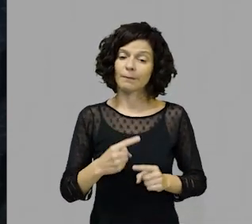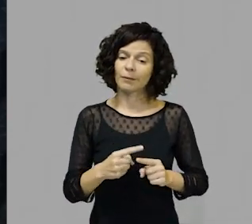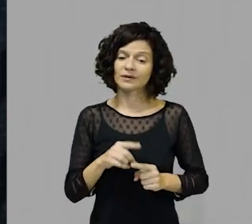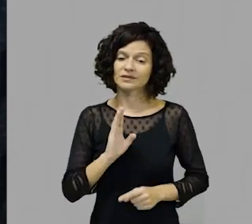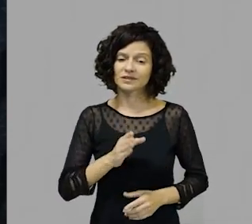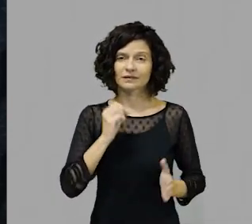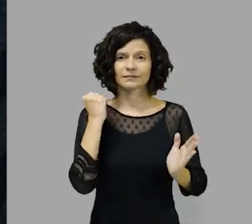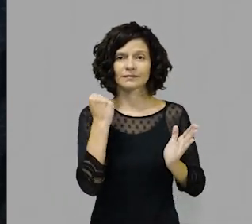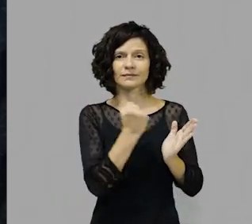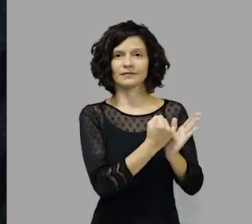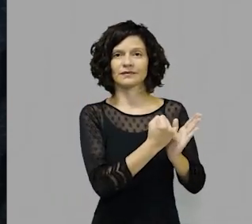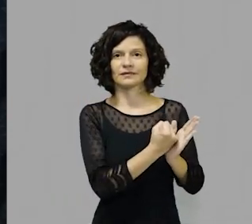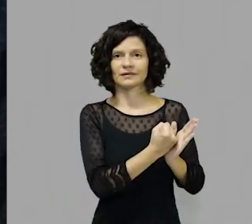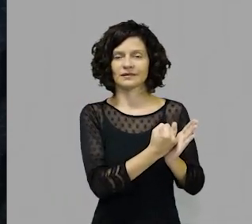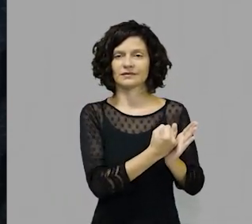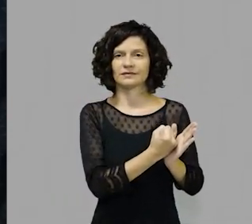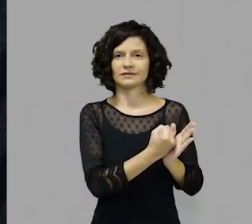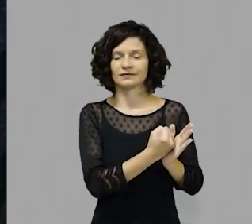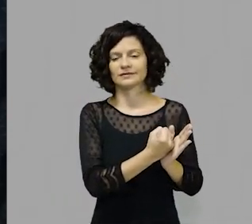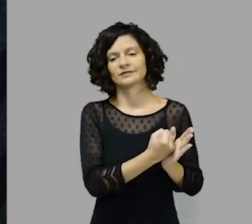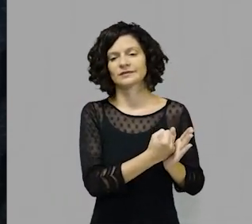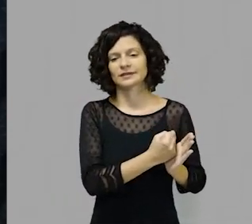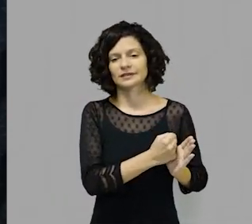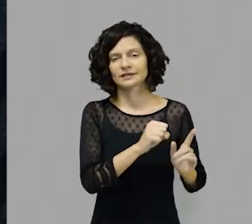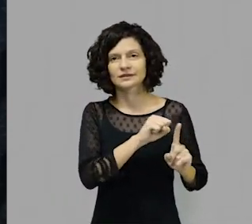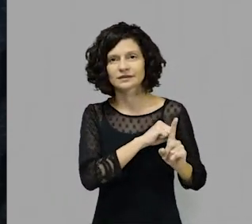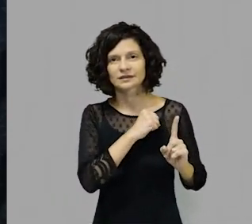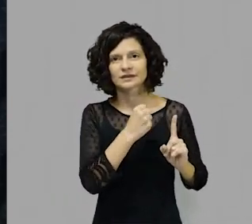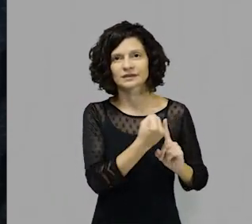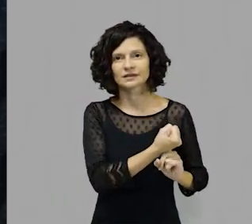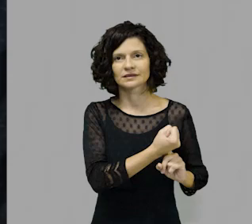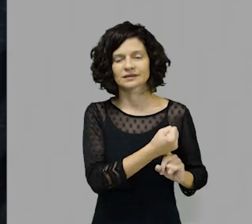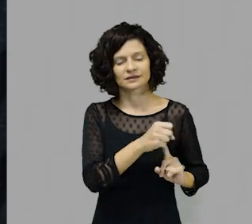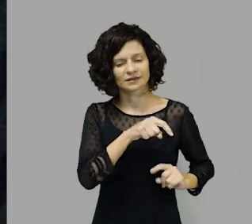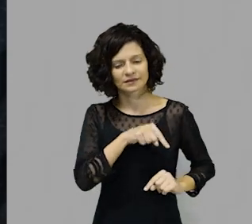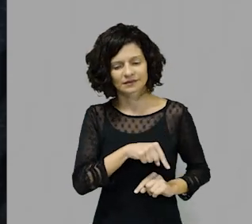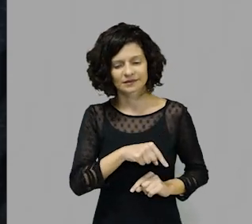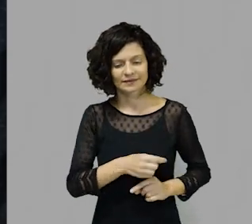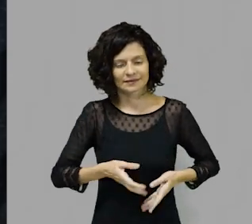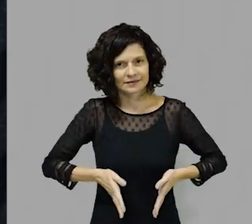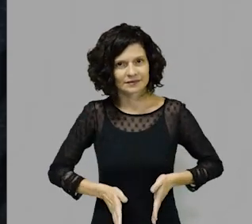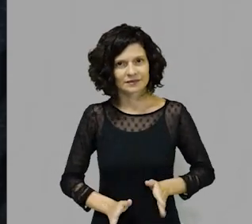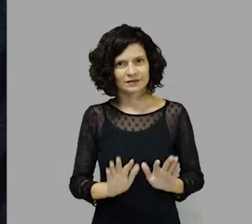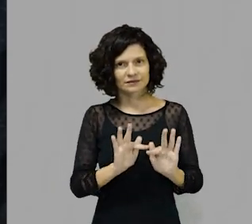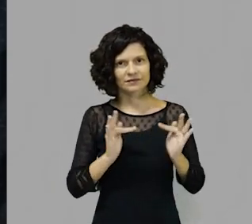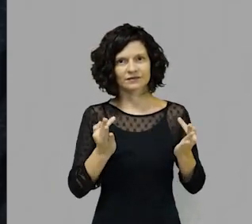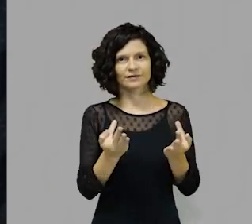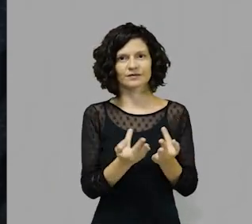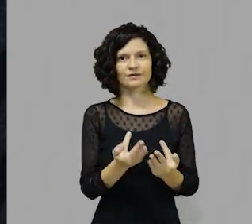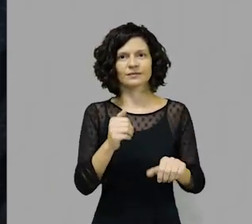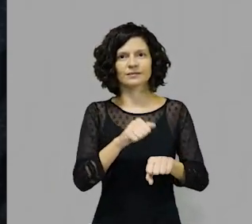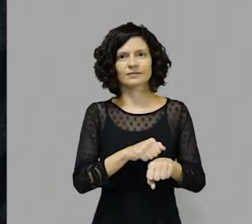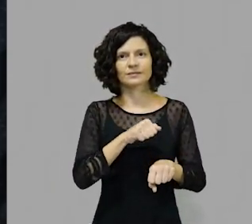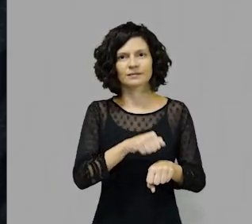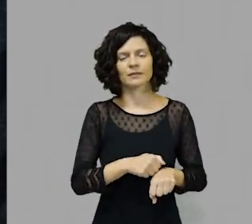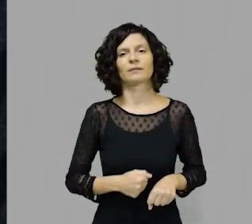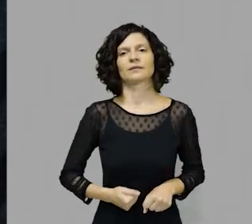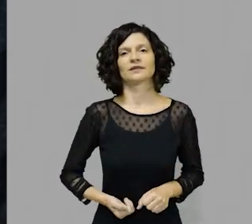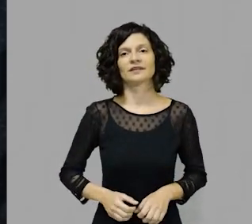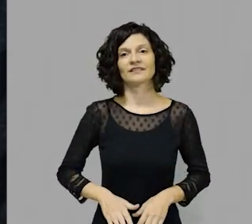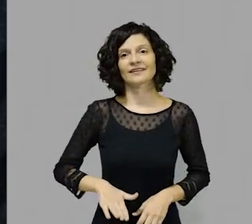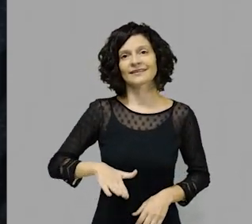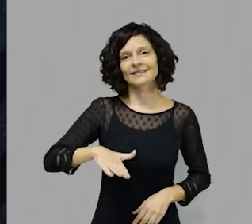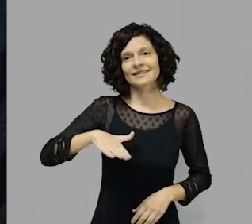né, na condição de ser pobre, da formação da criança que nasceu numa família pobre e vai crescer